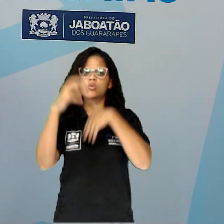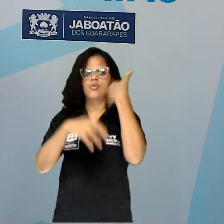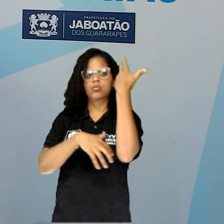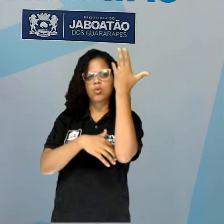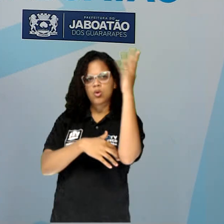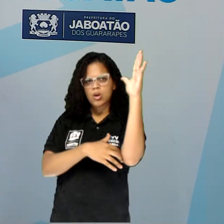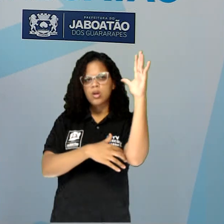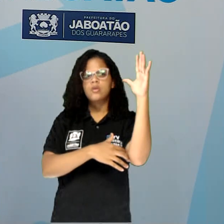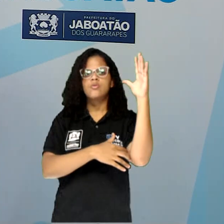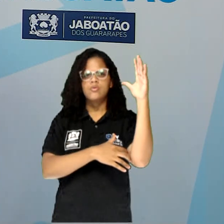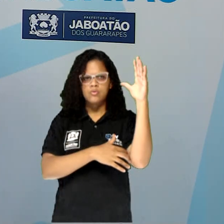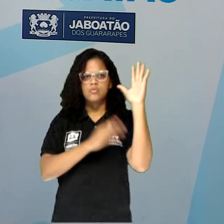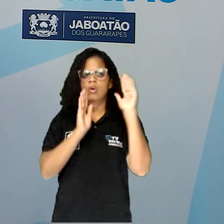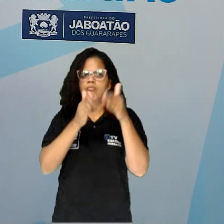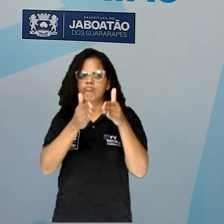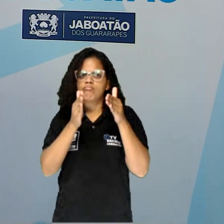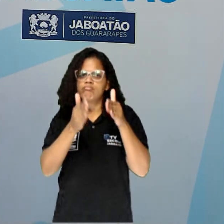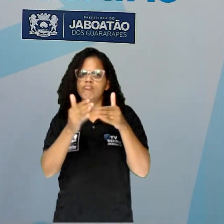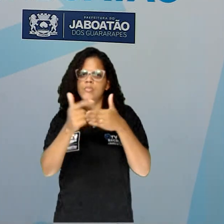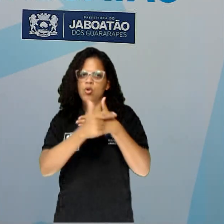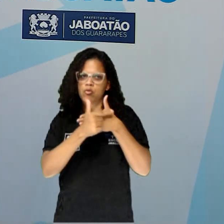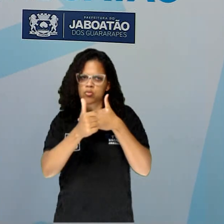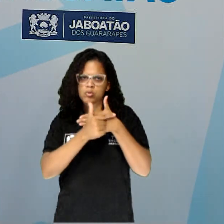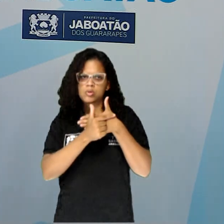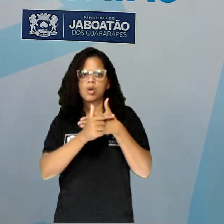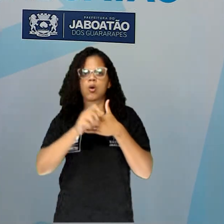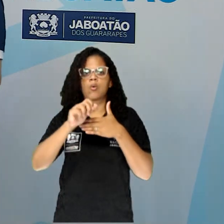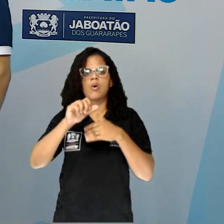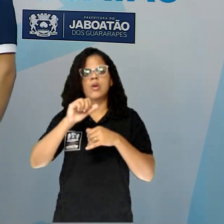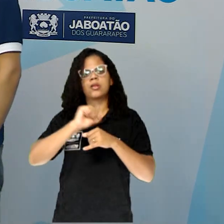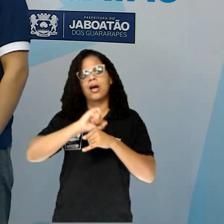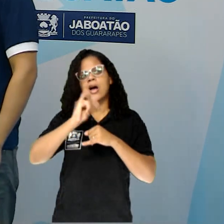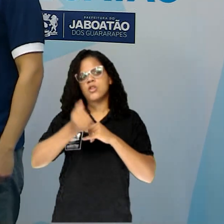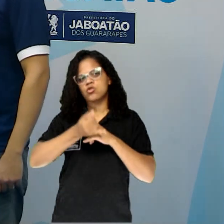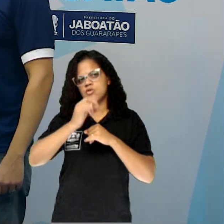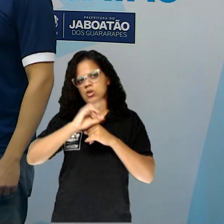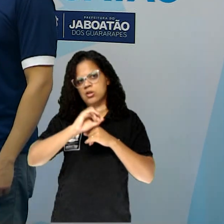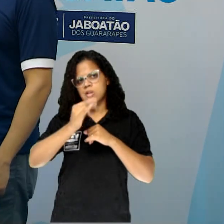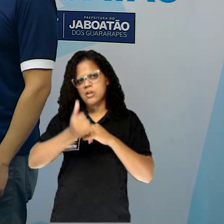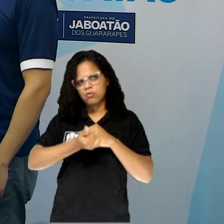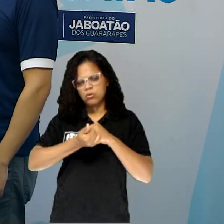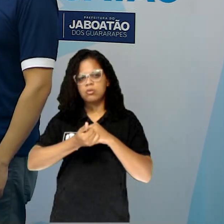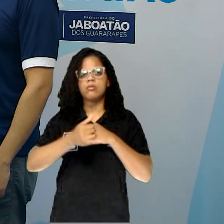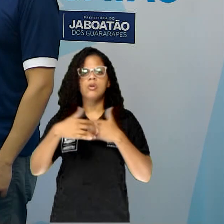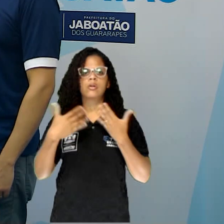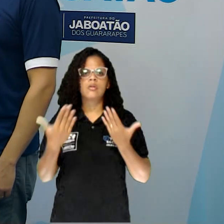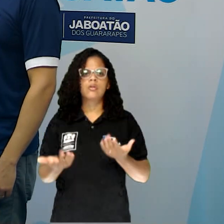está especificando, tem uma função adjetiva, então eu tenho aqui uma ideia de